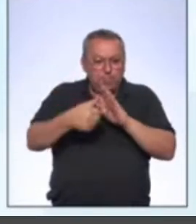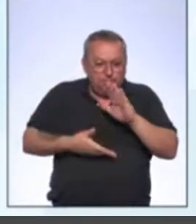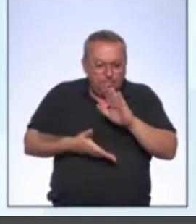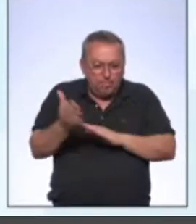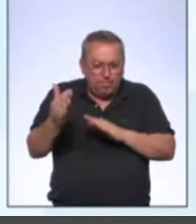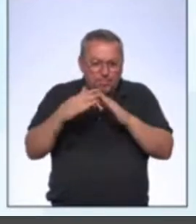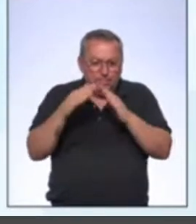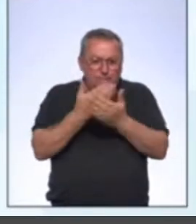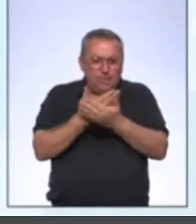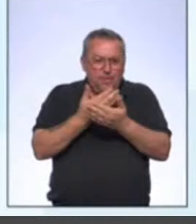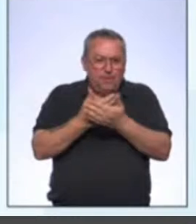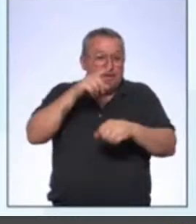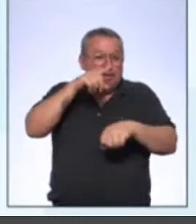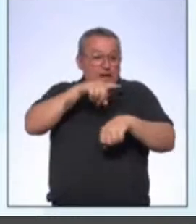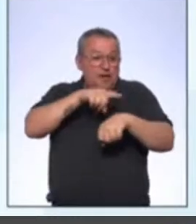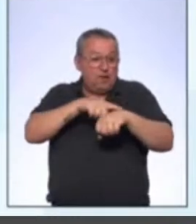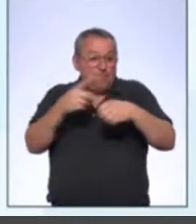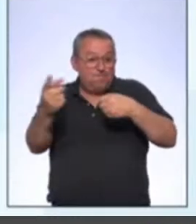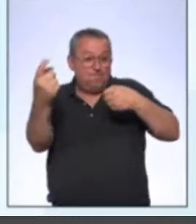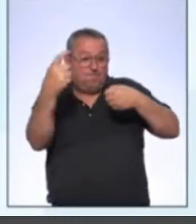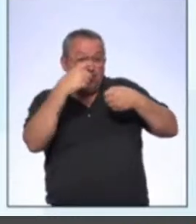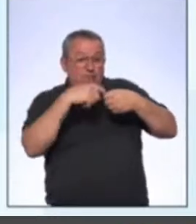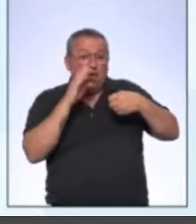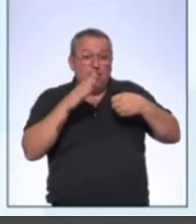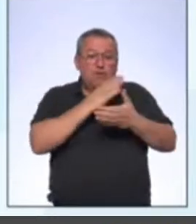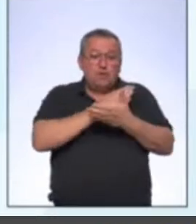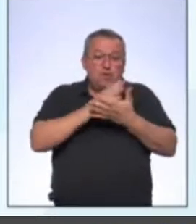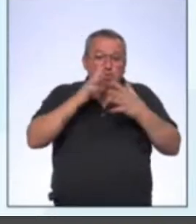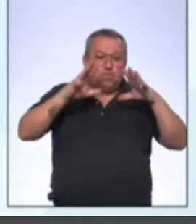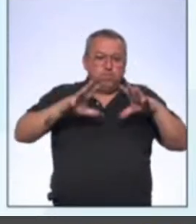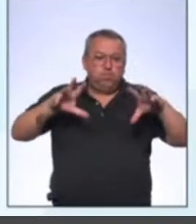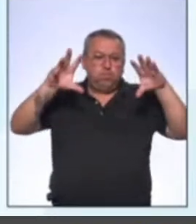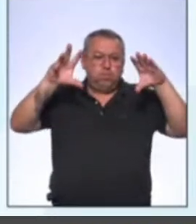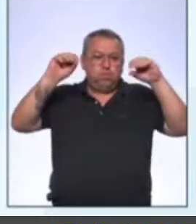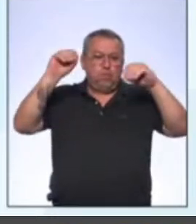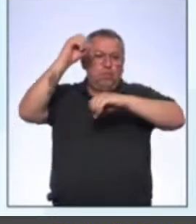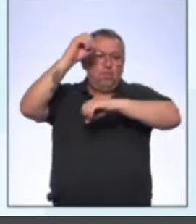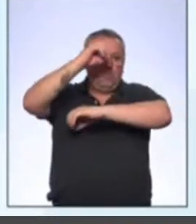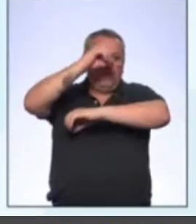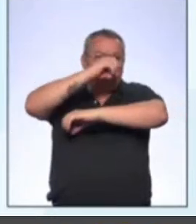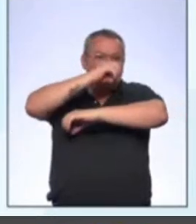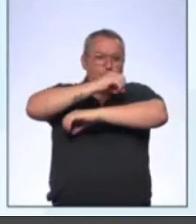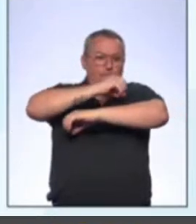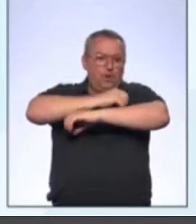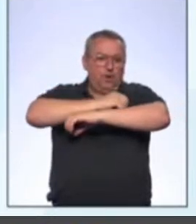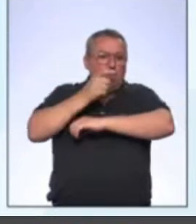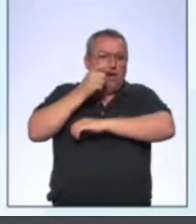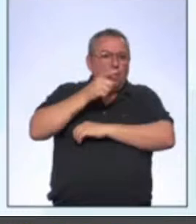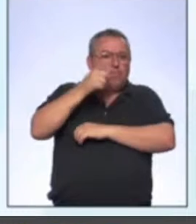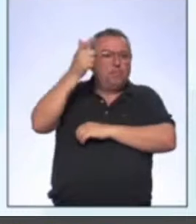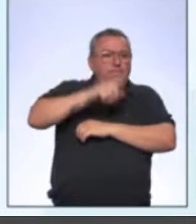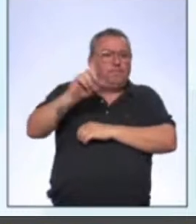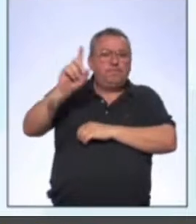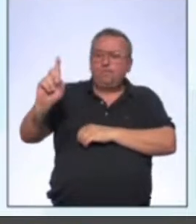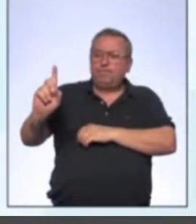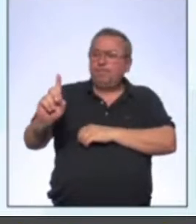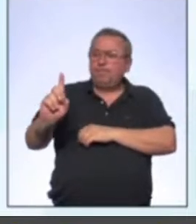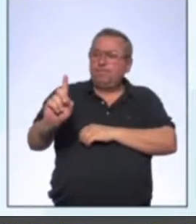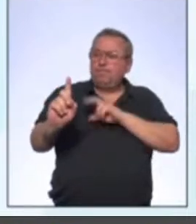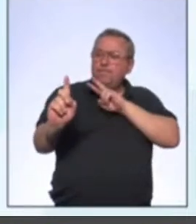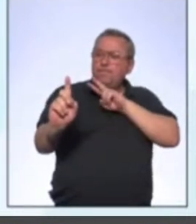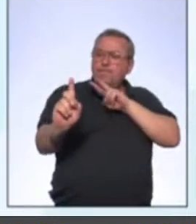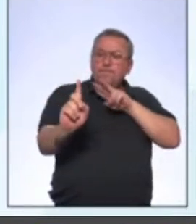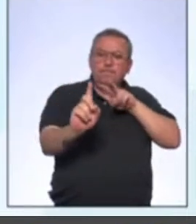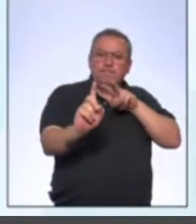escola e na hora em que foi voltar para casa já começava a escurecer. Viu uma outra menina passando